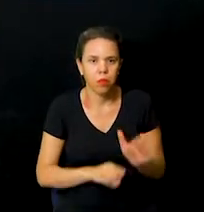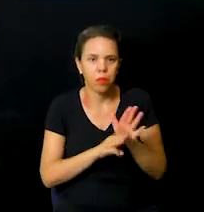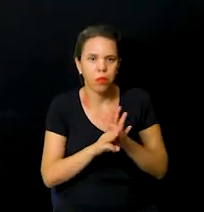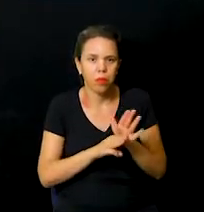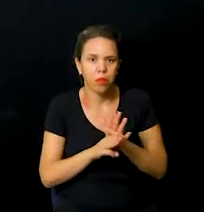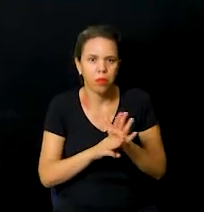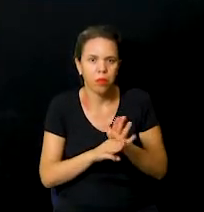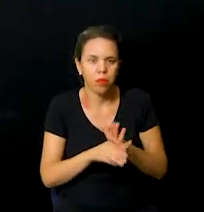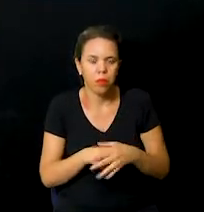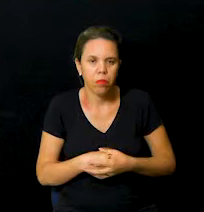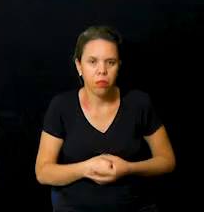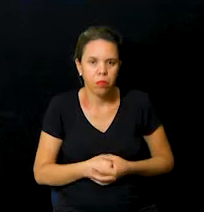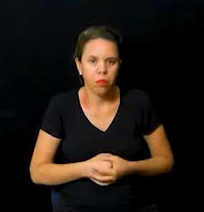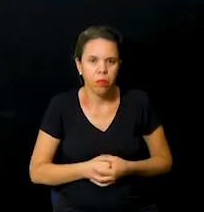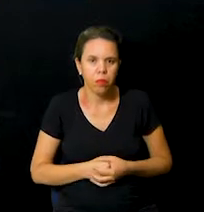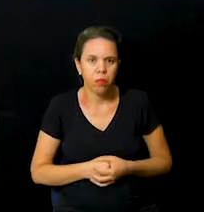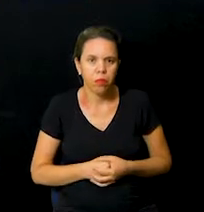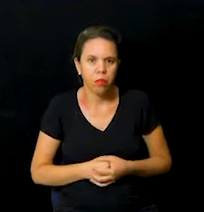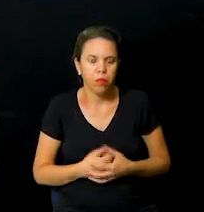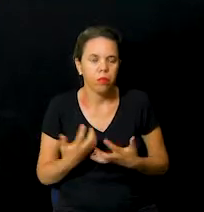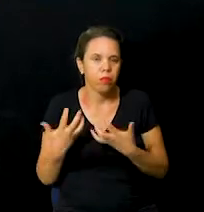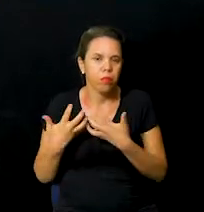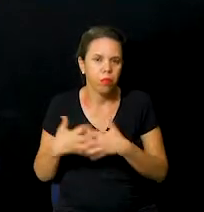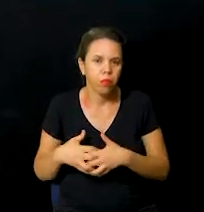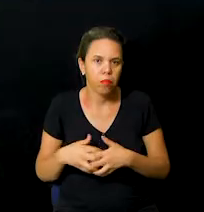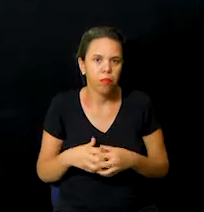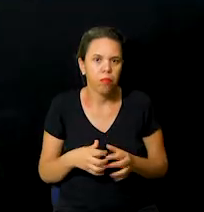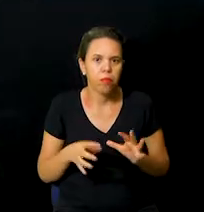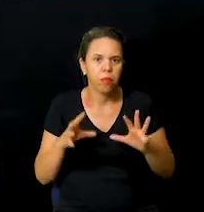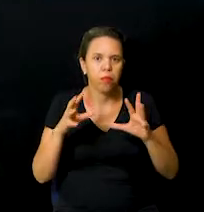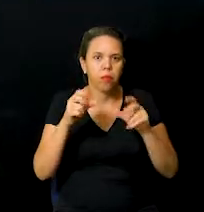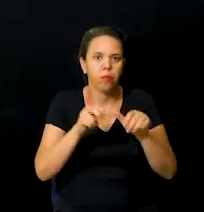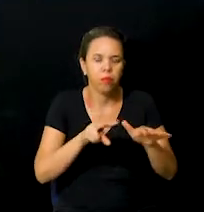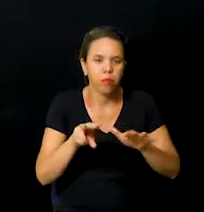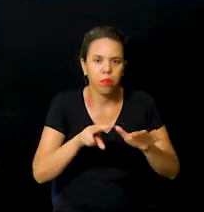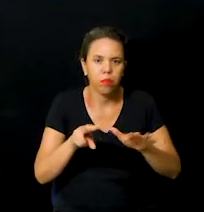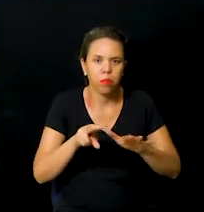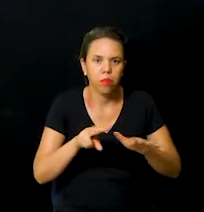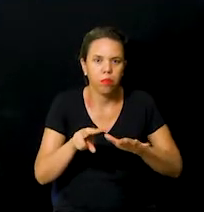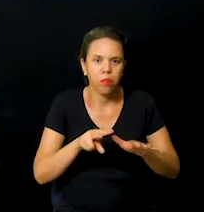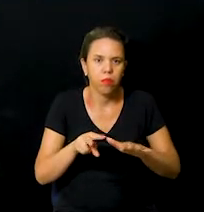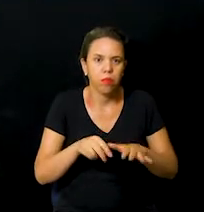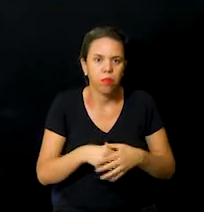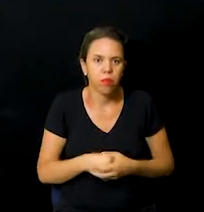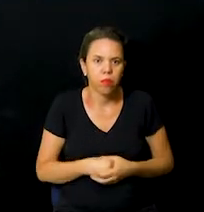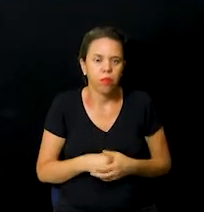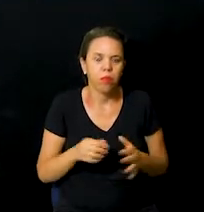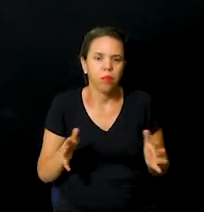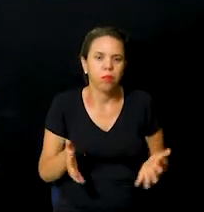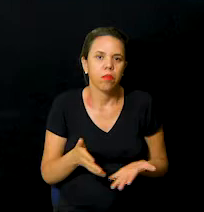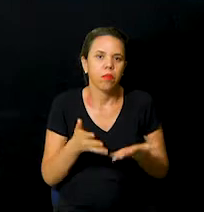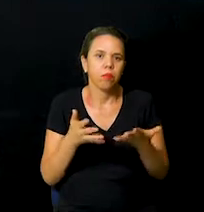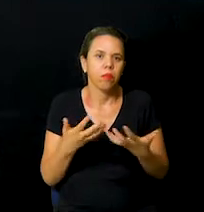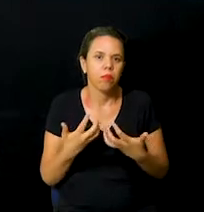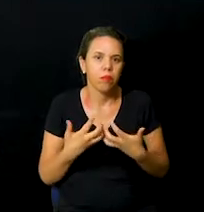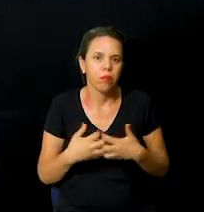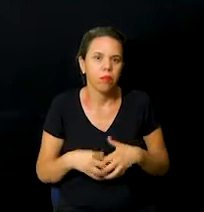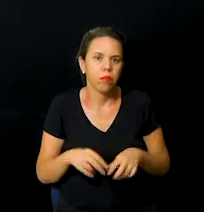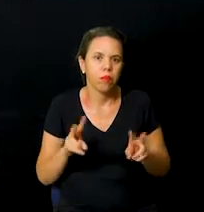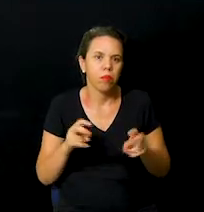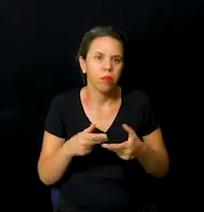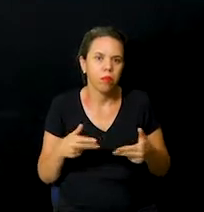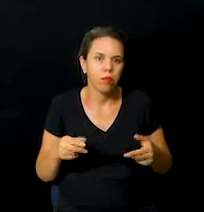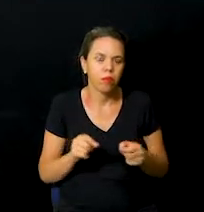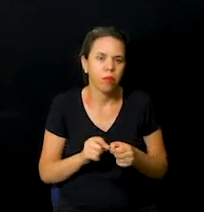A nossa metodologia ela é muito pautada numa reflexão. Então, toda semana elas são incentivadas